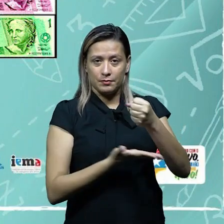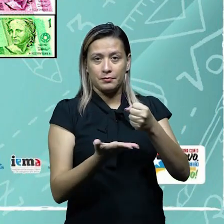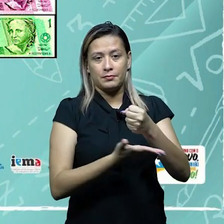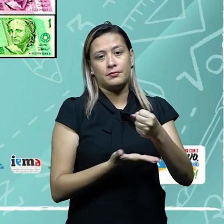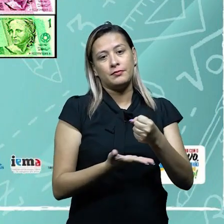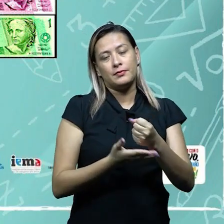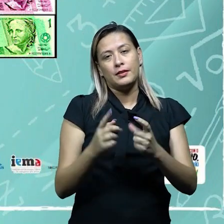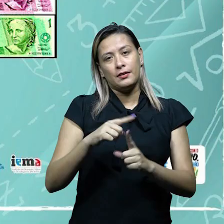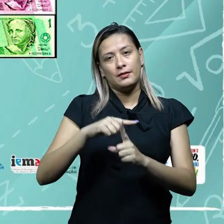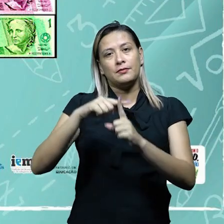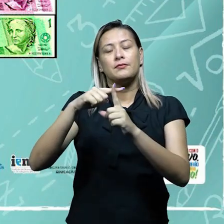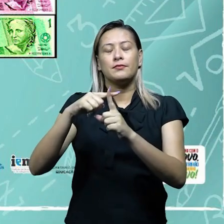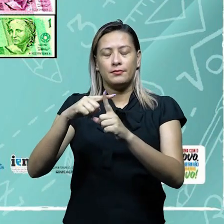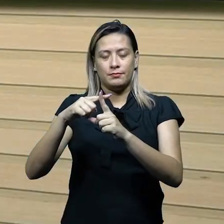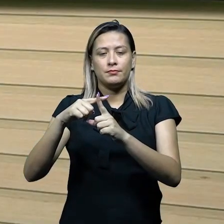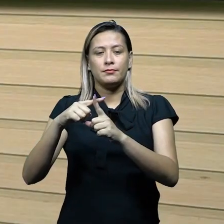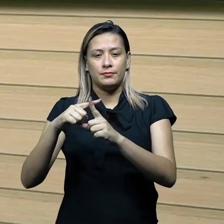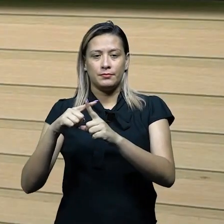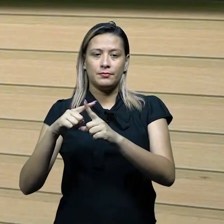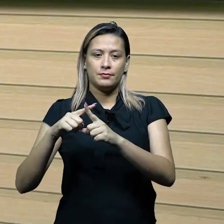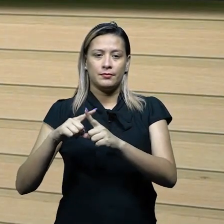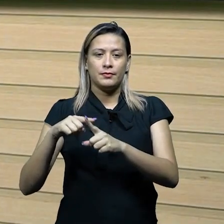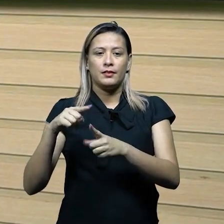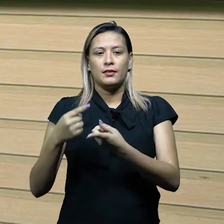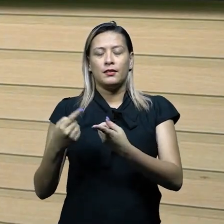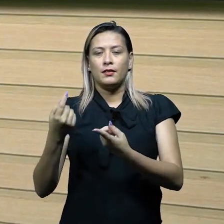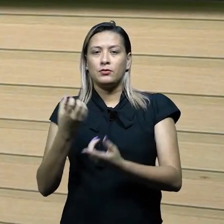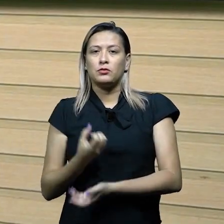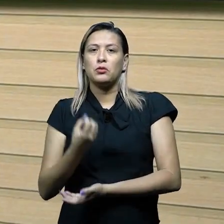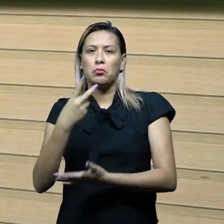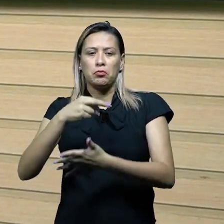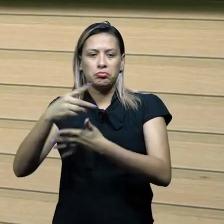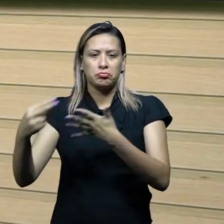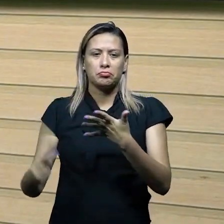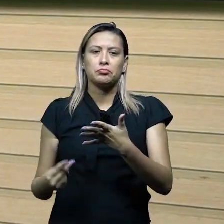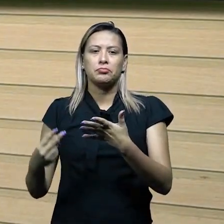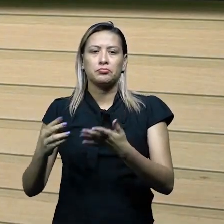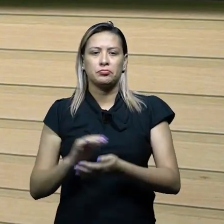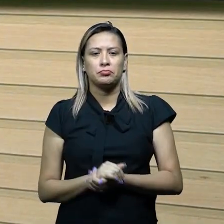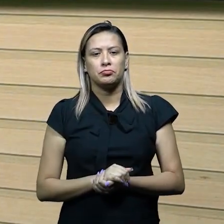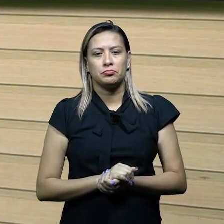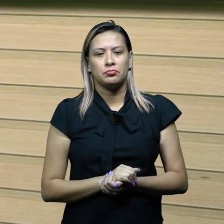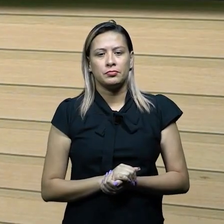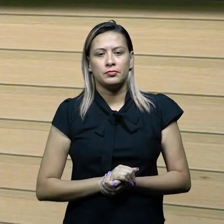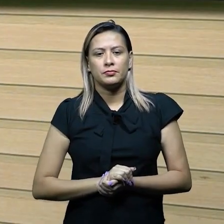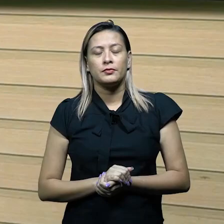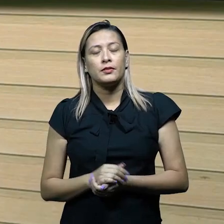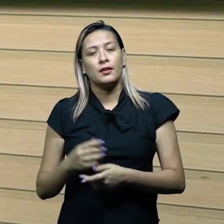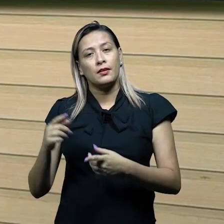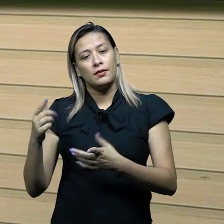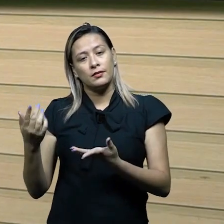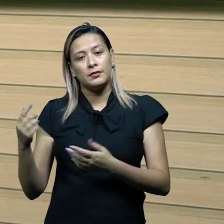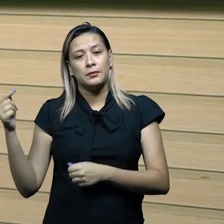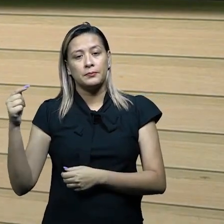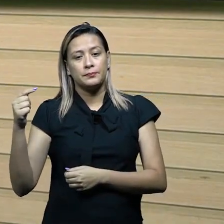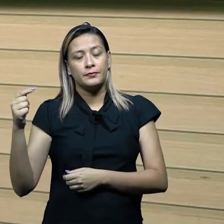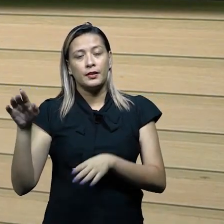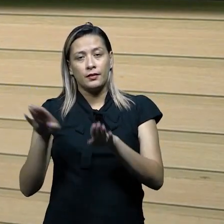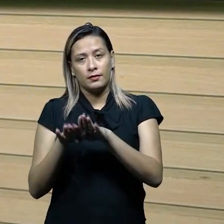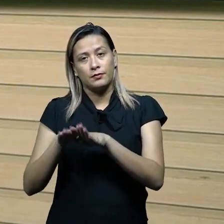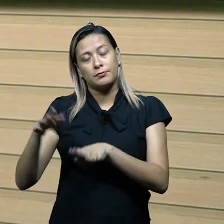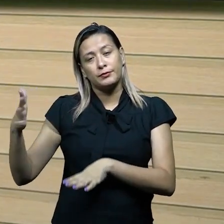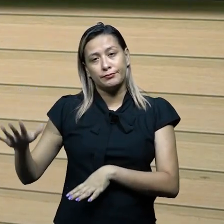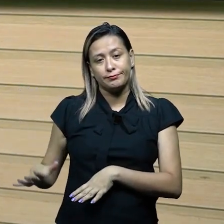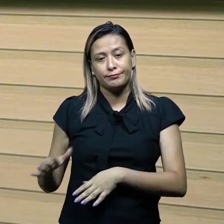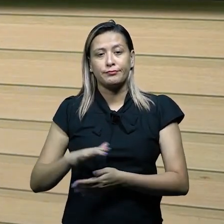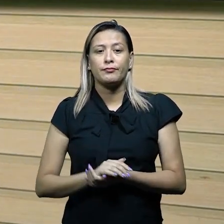os benefícios, menos os descontos. Mas o que eu quero chamar a atenção de vocês, os benefícios, eles podem vir de várias formas. Eles podem vir em forma